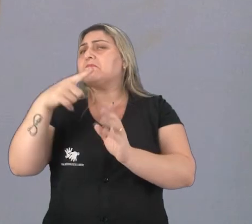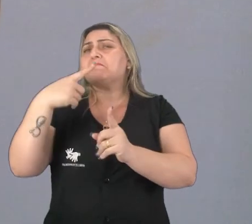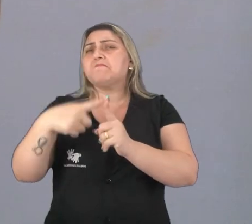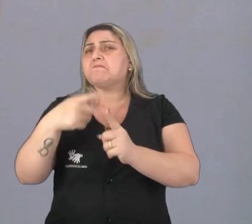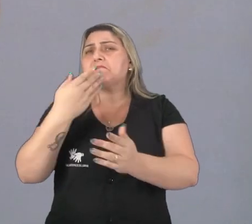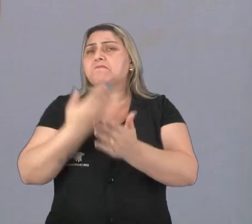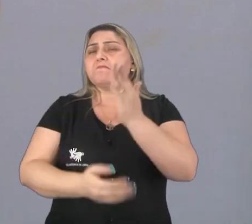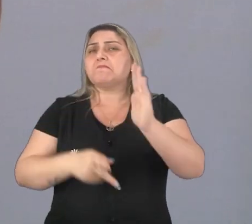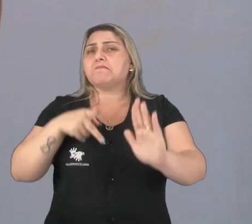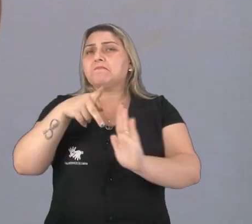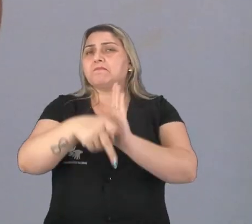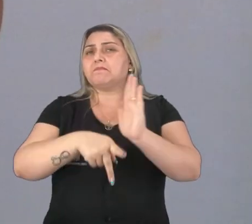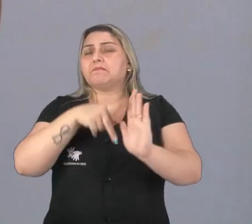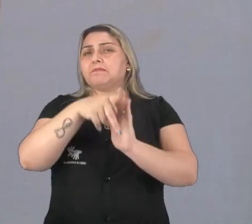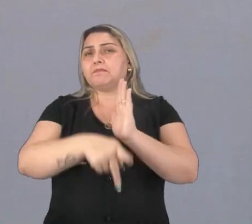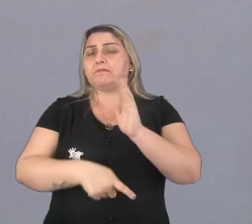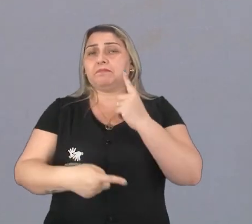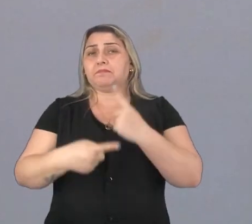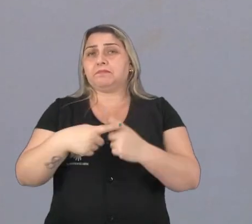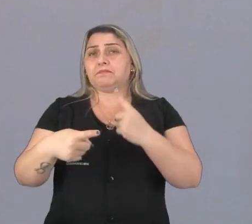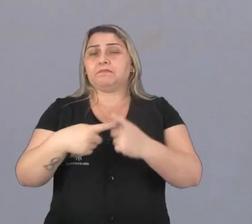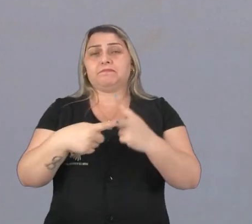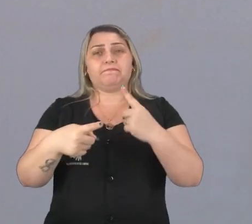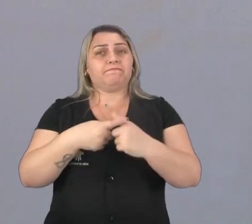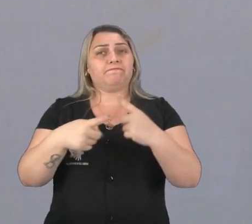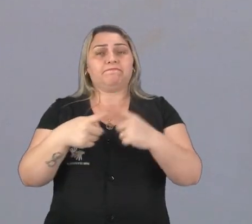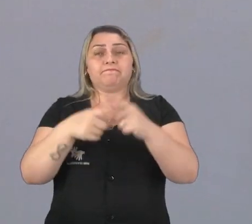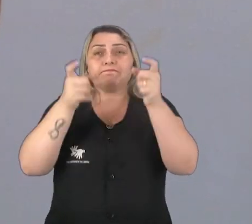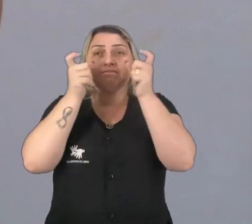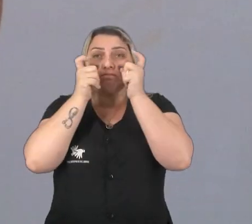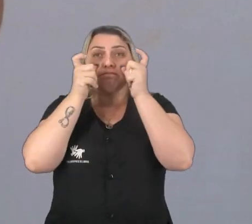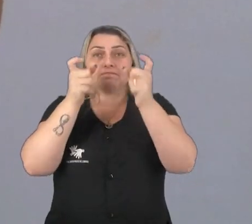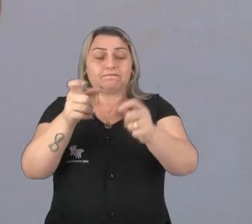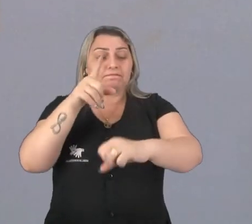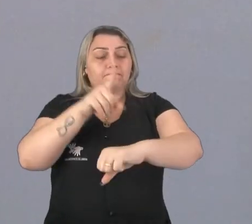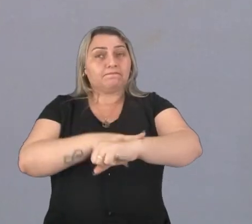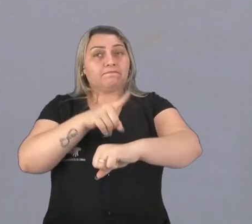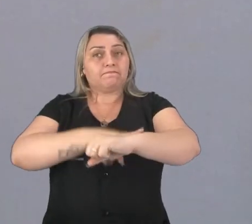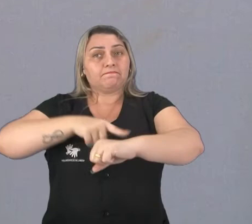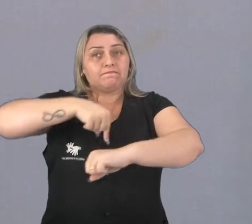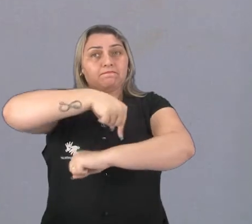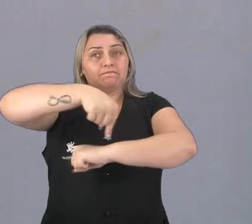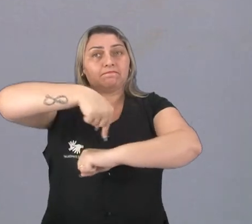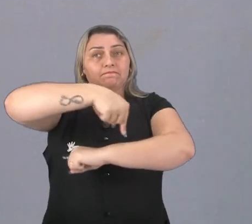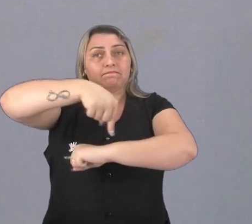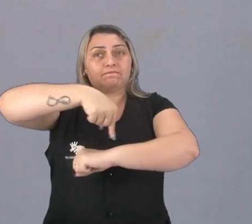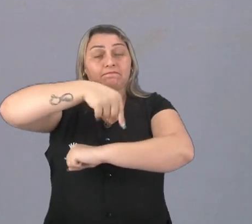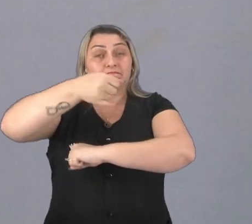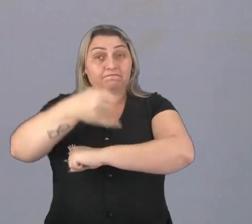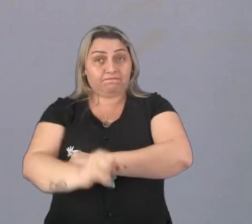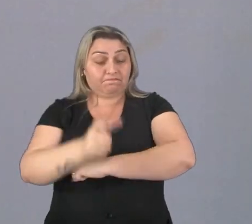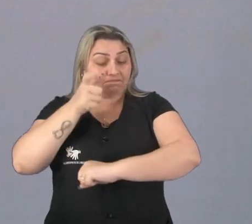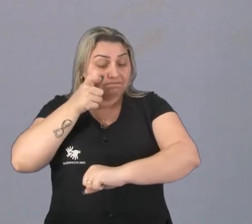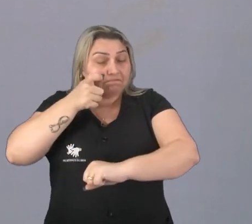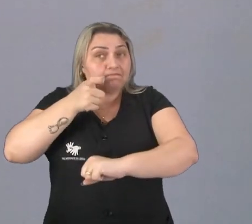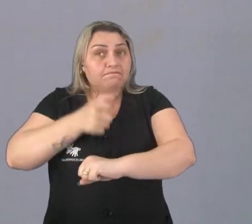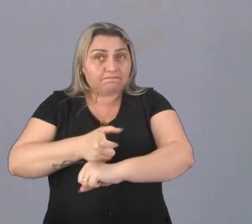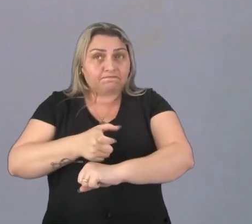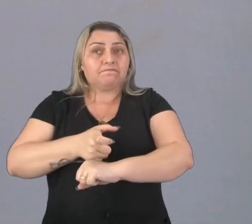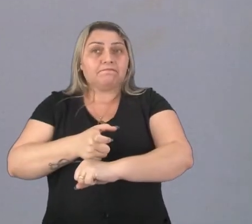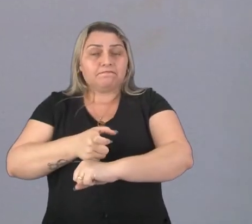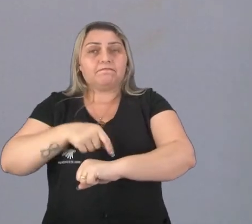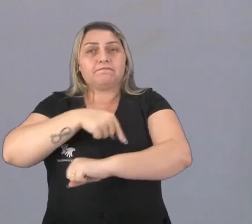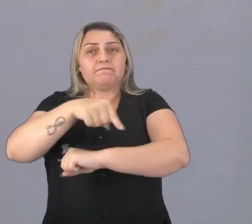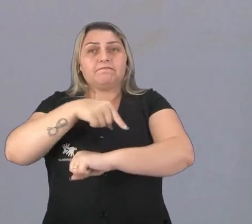perdeu o trem? Ele perdeu o trem porque não ficou atento ao relógio. Se ele tivesse utilizado o